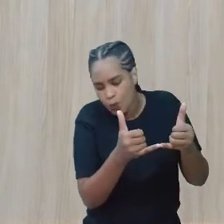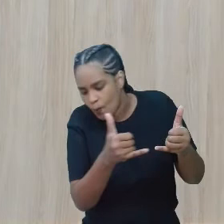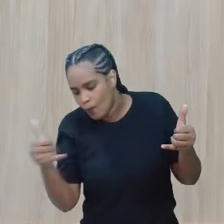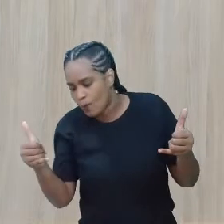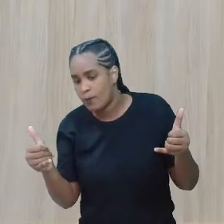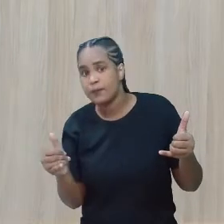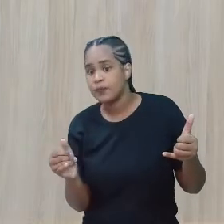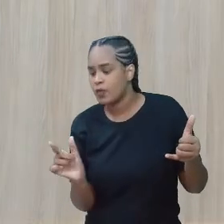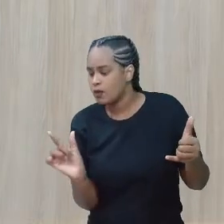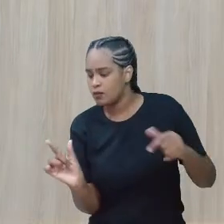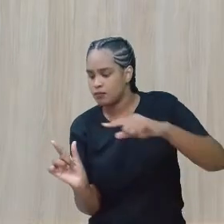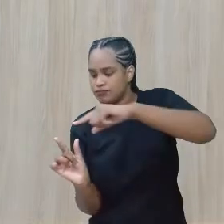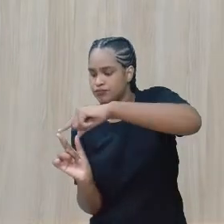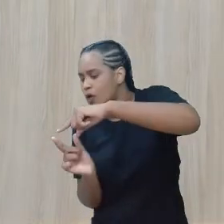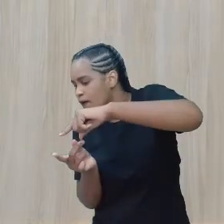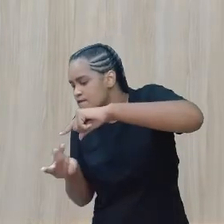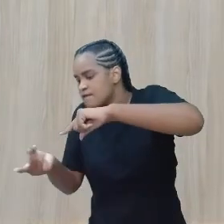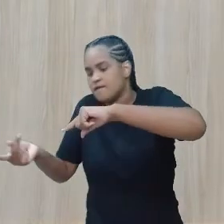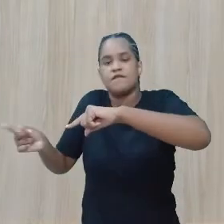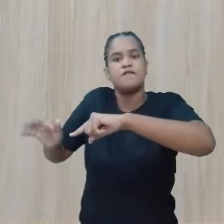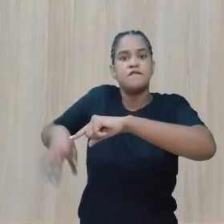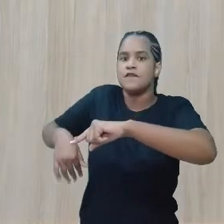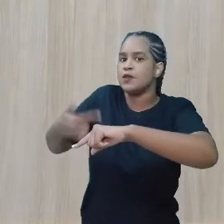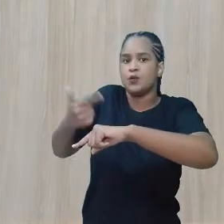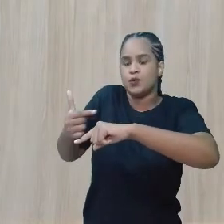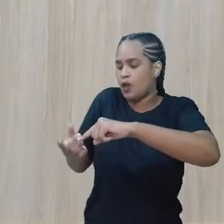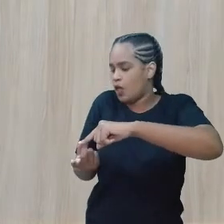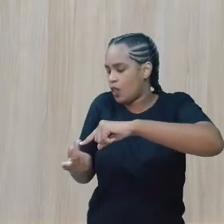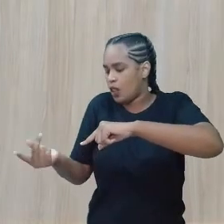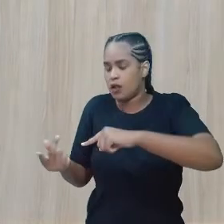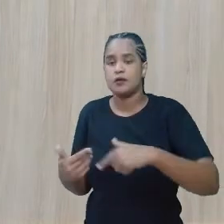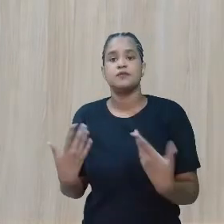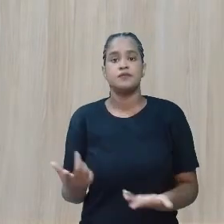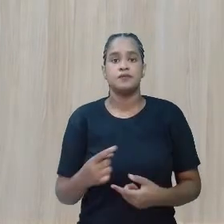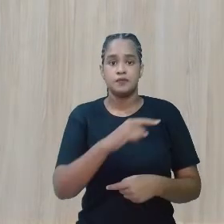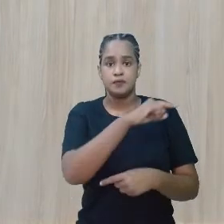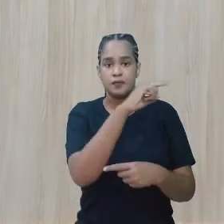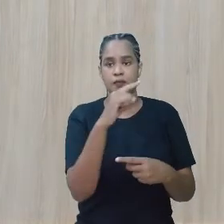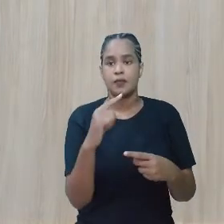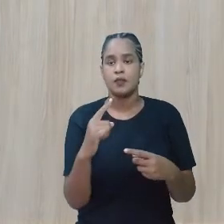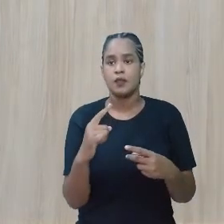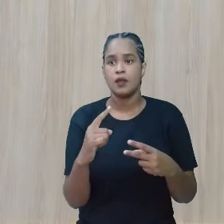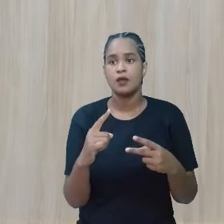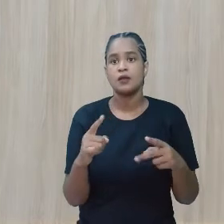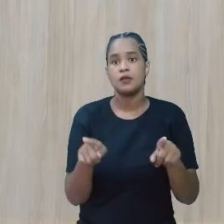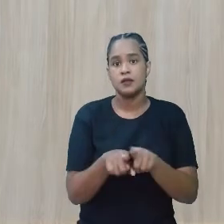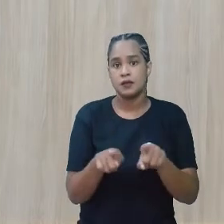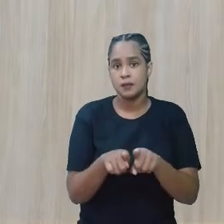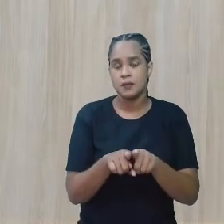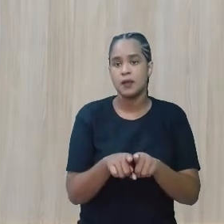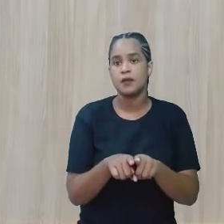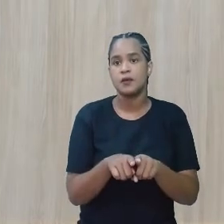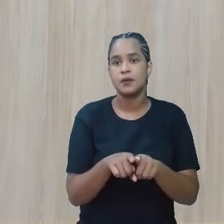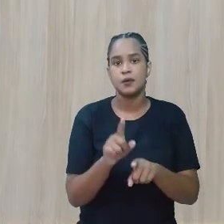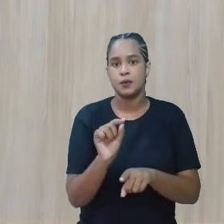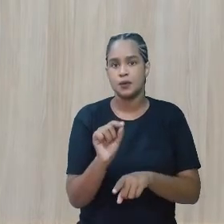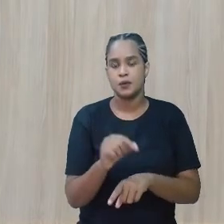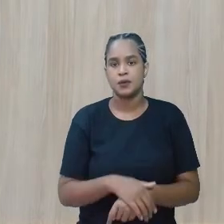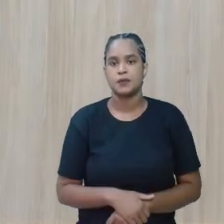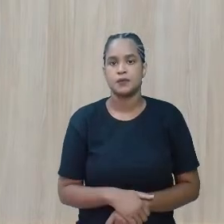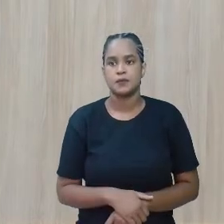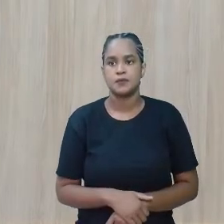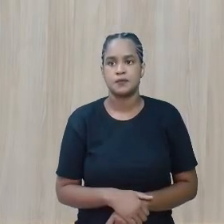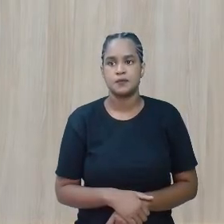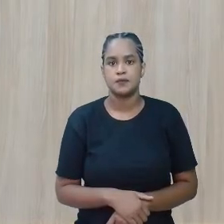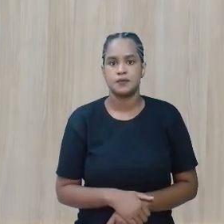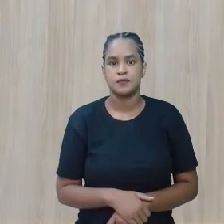fim, certo? E daí a gente encontra o terceiro elemento, certo? Que é o seguinte. Vamos